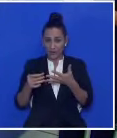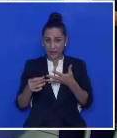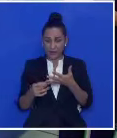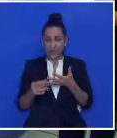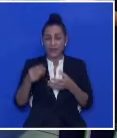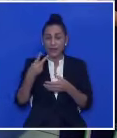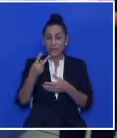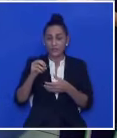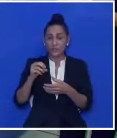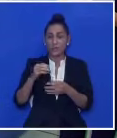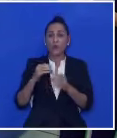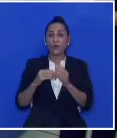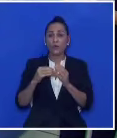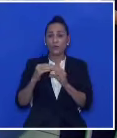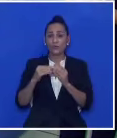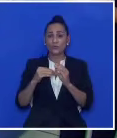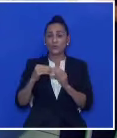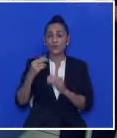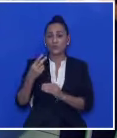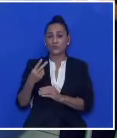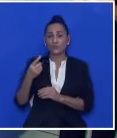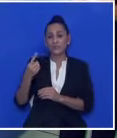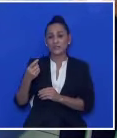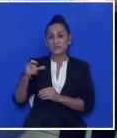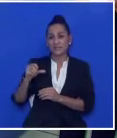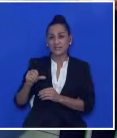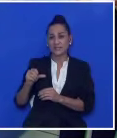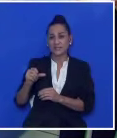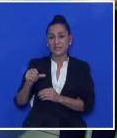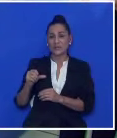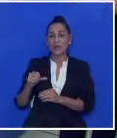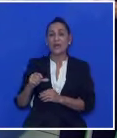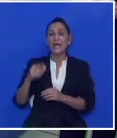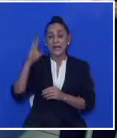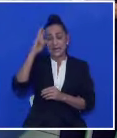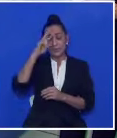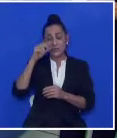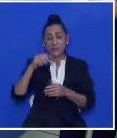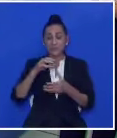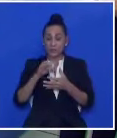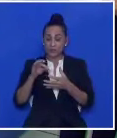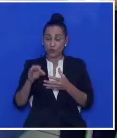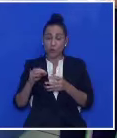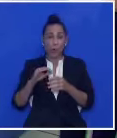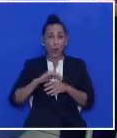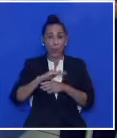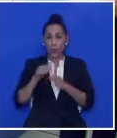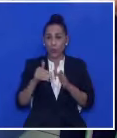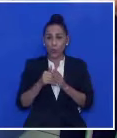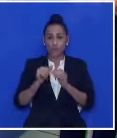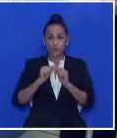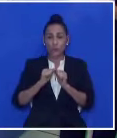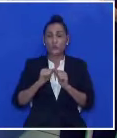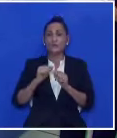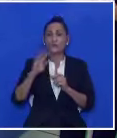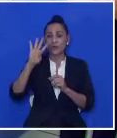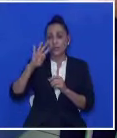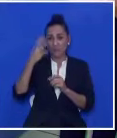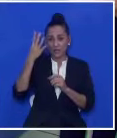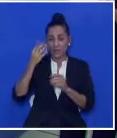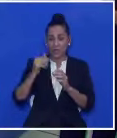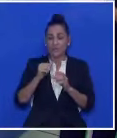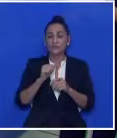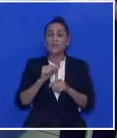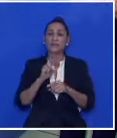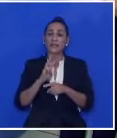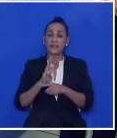sorteadas na Lotomania, concurso 2169. Lembrando que logo após a apuração, todos os resultados serão disponibilizados